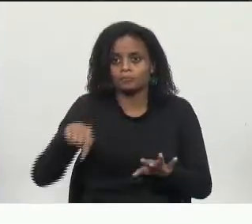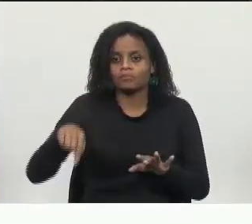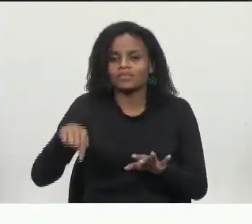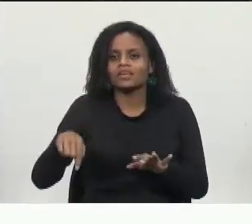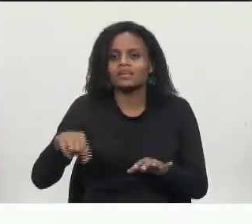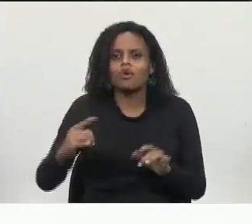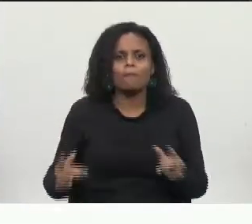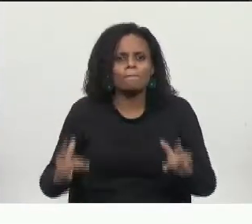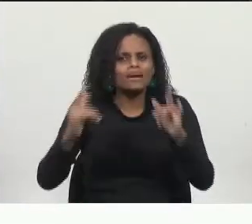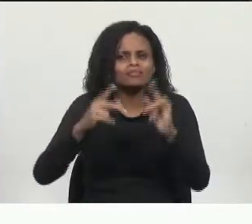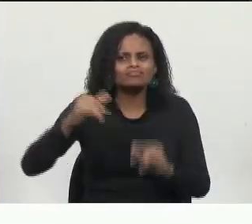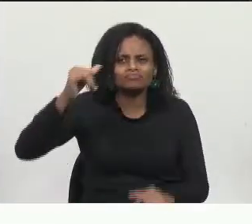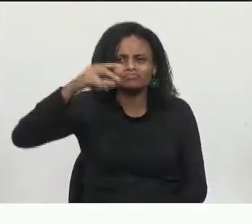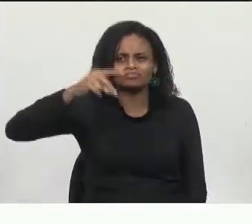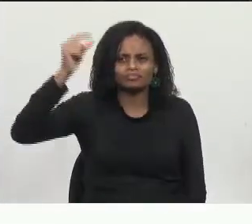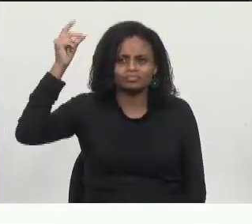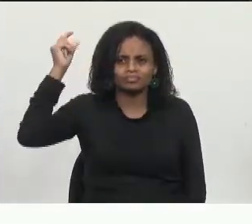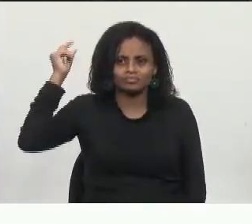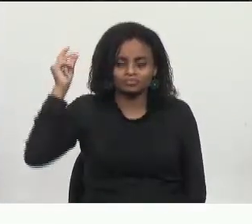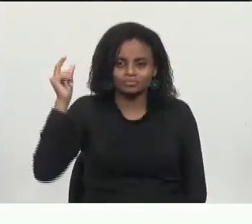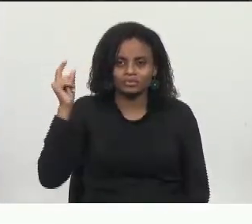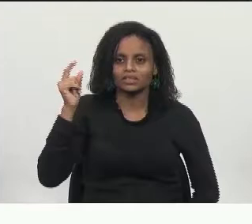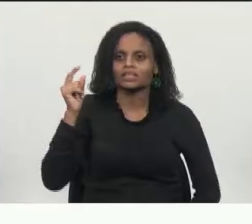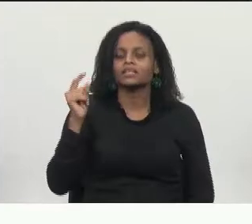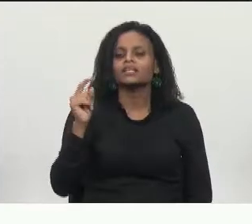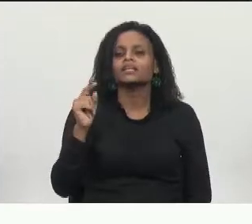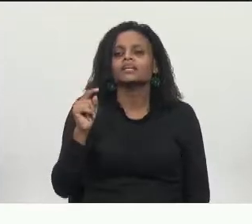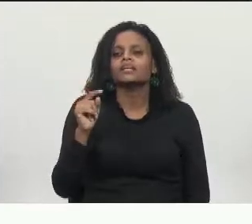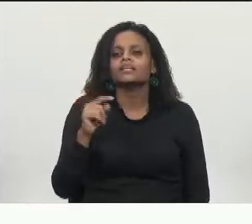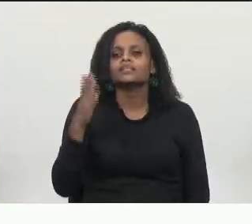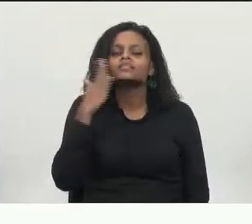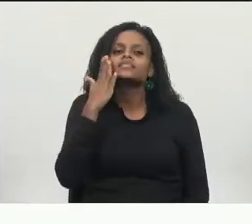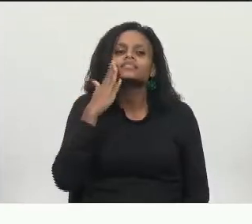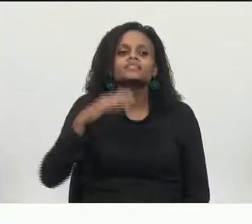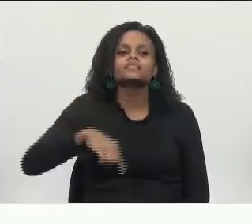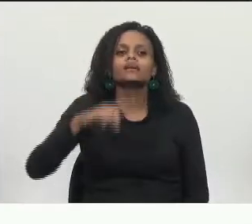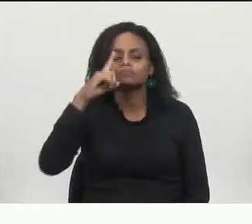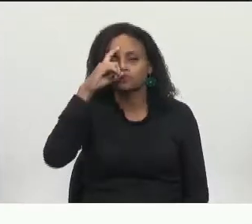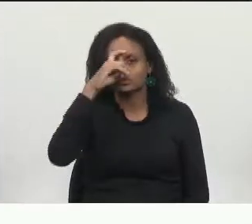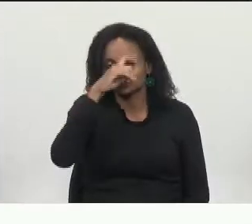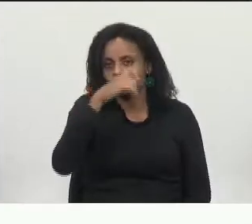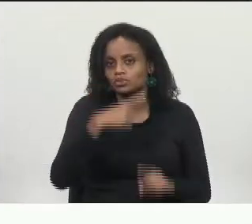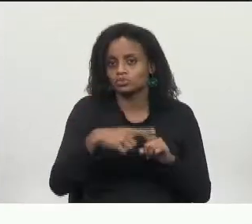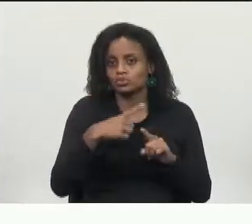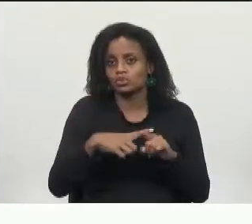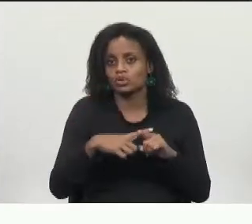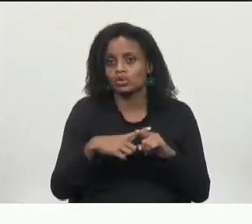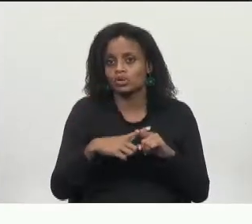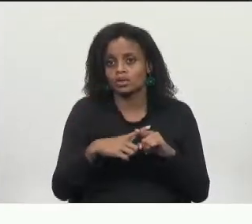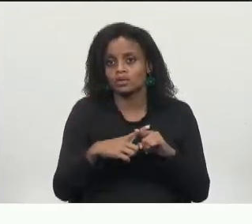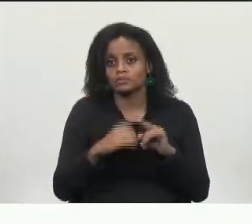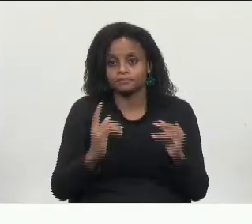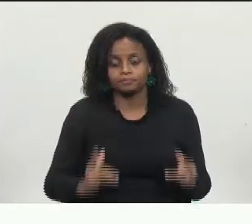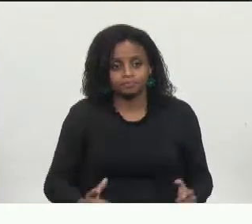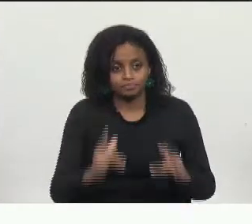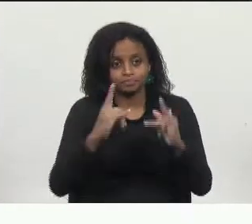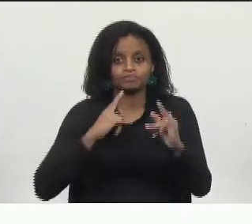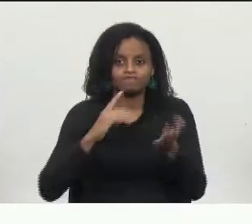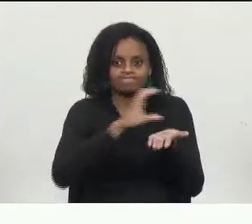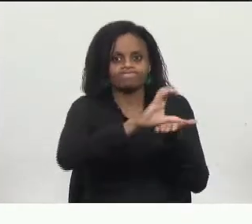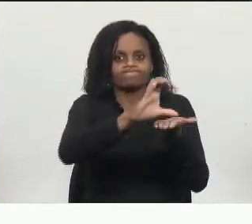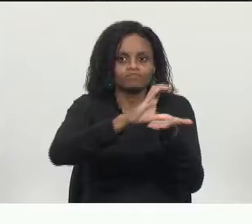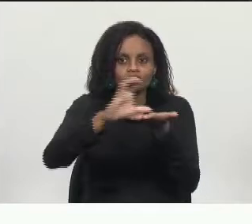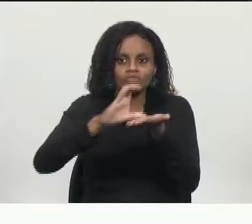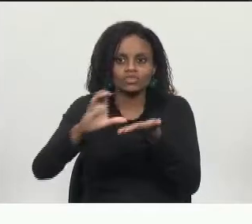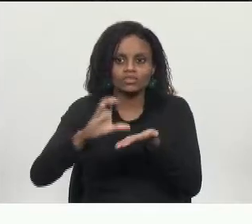antigo, é precário, a gente sabe que dá dificuldade, até porque o prédio novo está recebendo um investimento maior. Não sei como é que vão